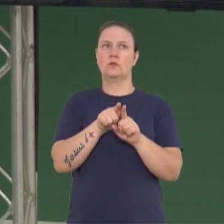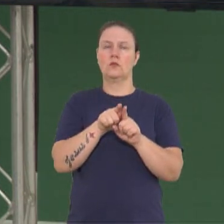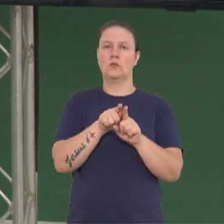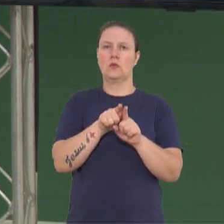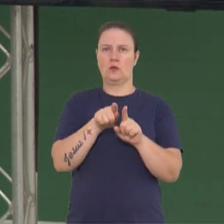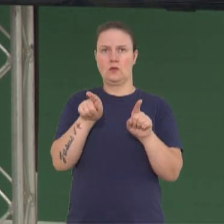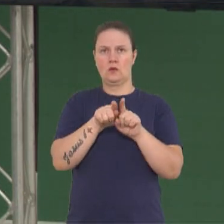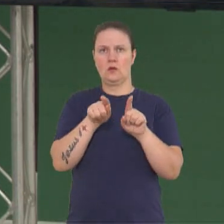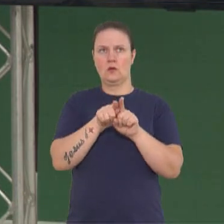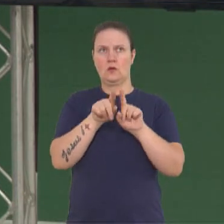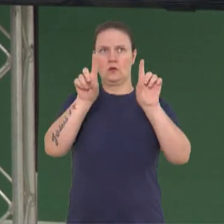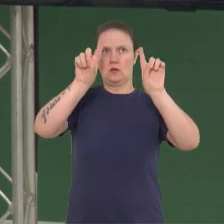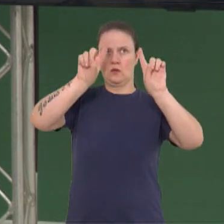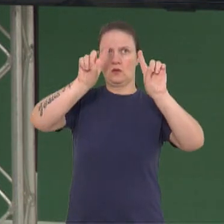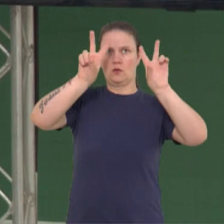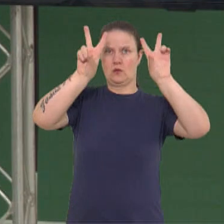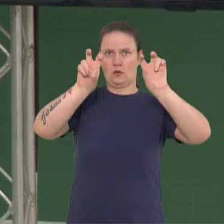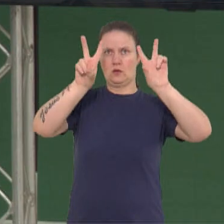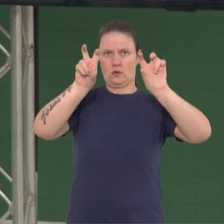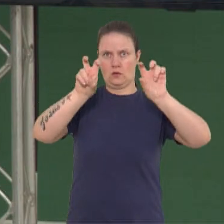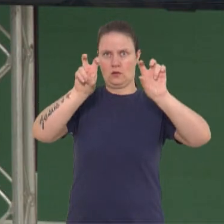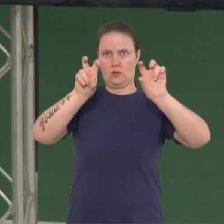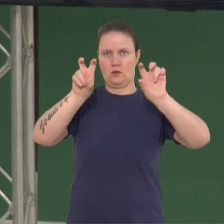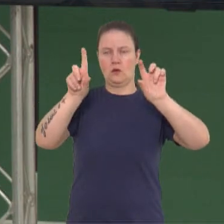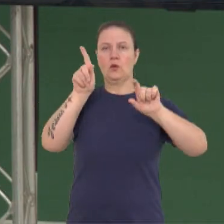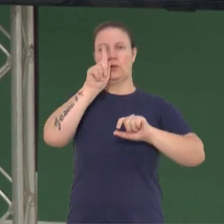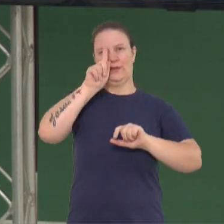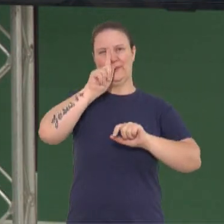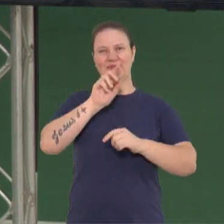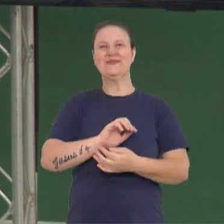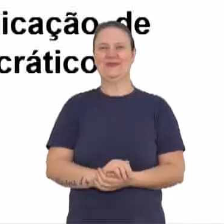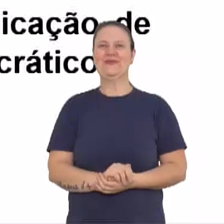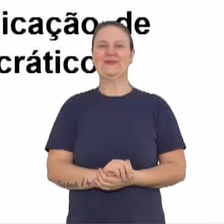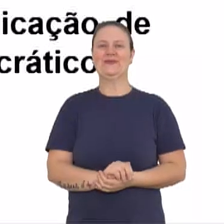aqui, entre aspas, em grego.